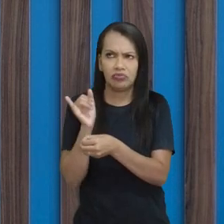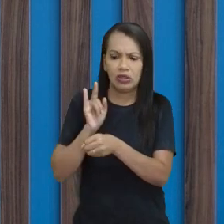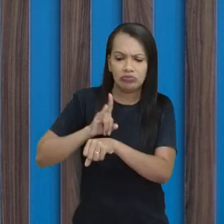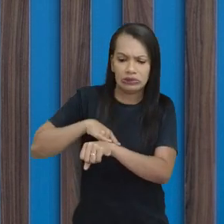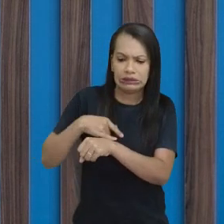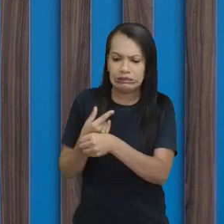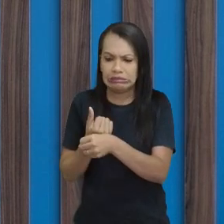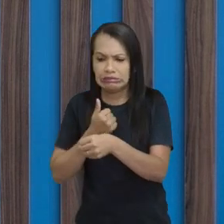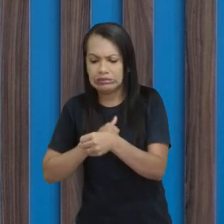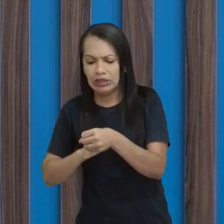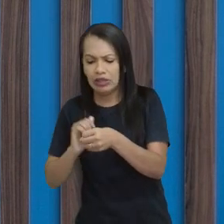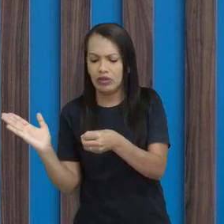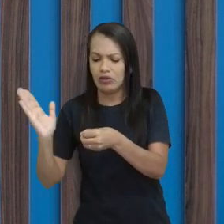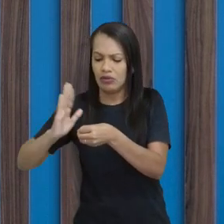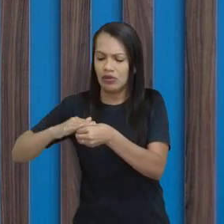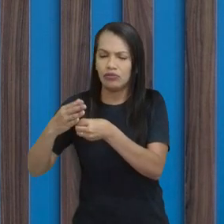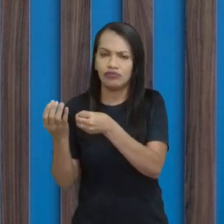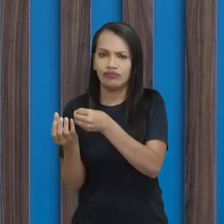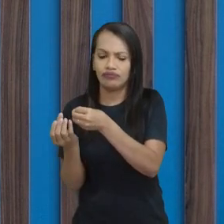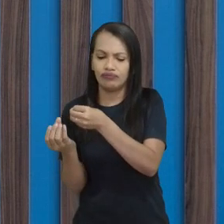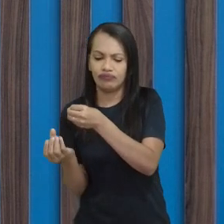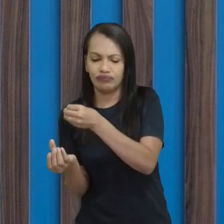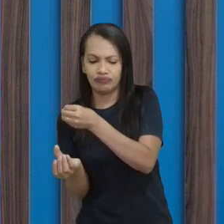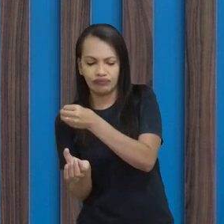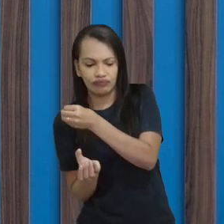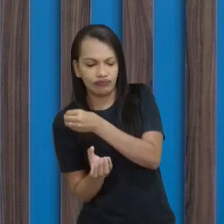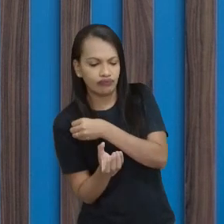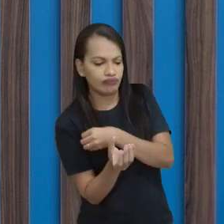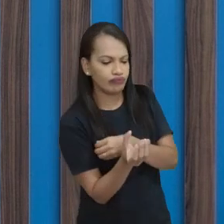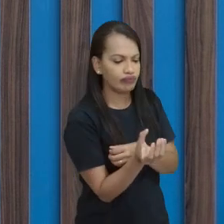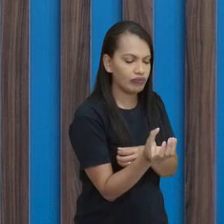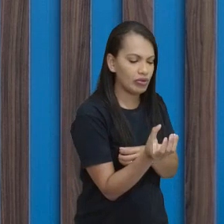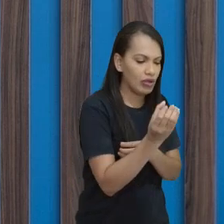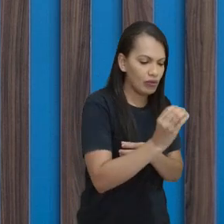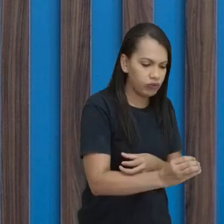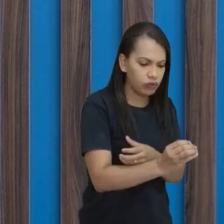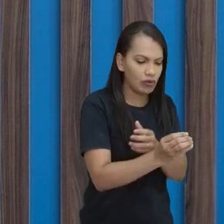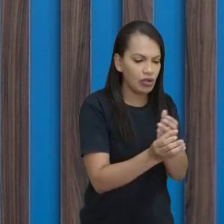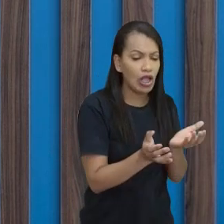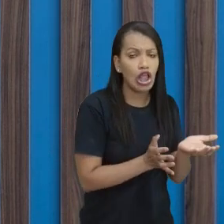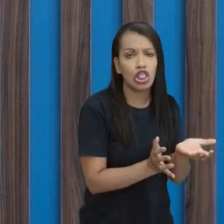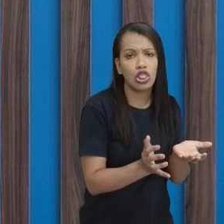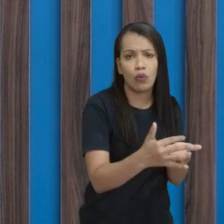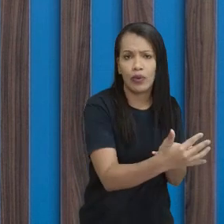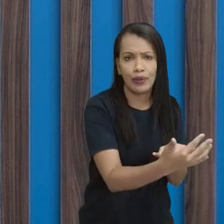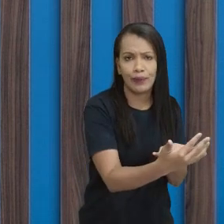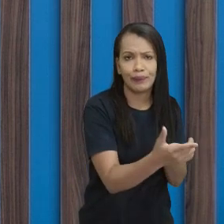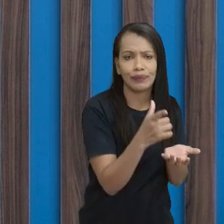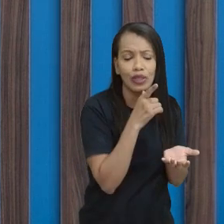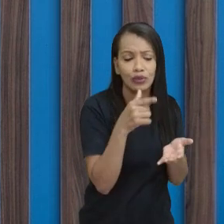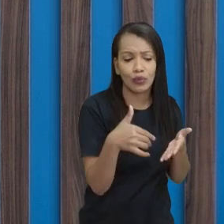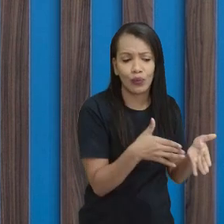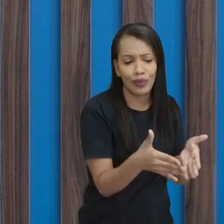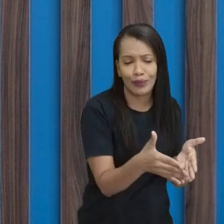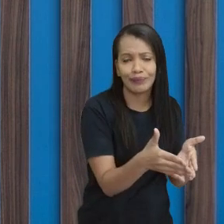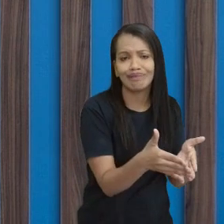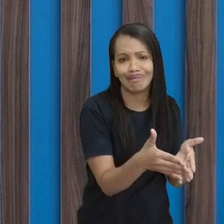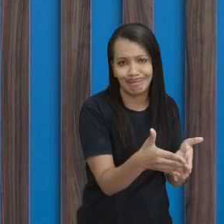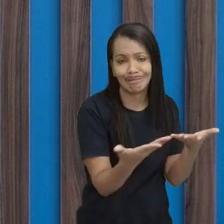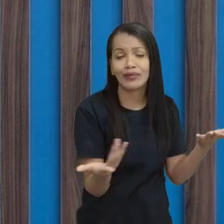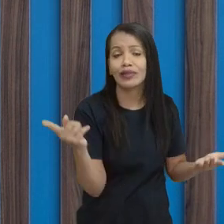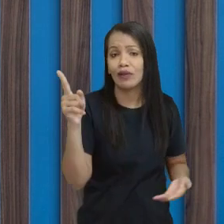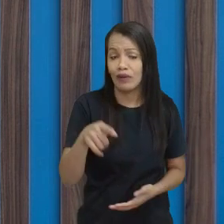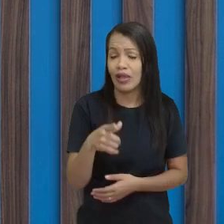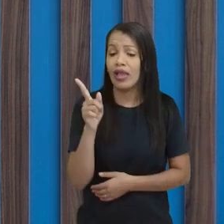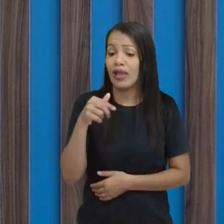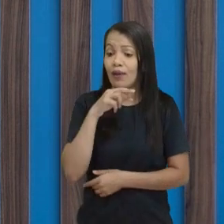das cidades, são mais ou menos 42 cidades, 36 não possuem saneamento básico. Então isso